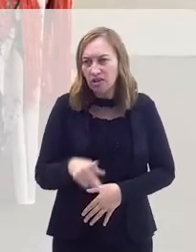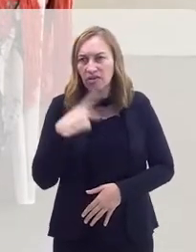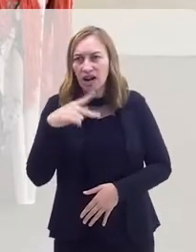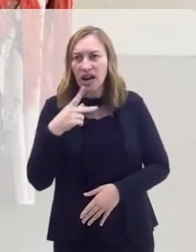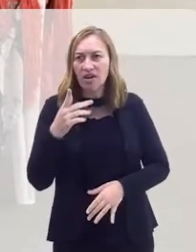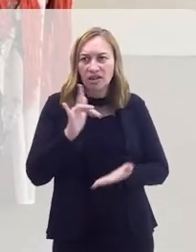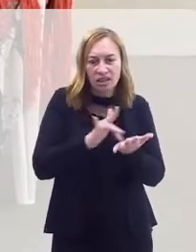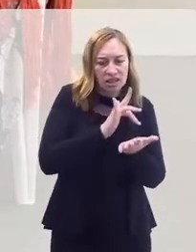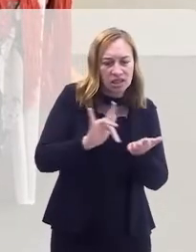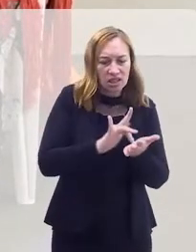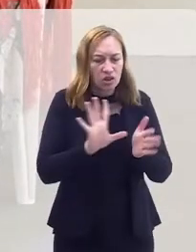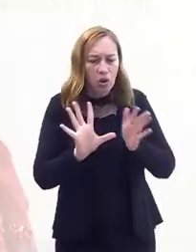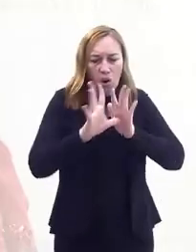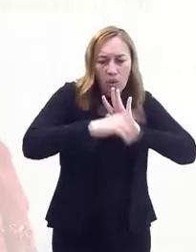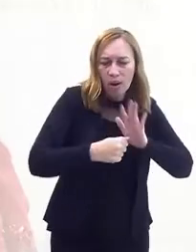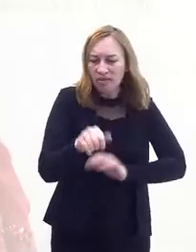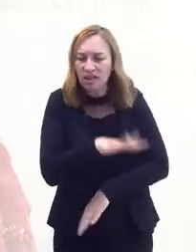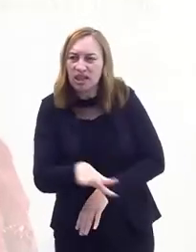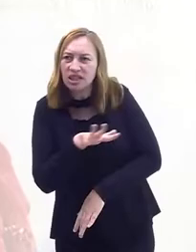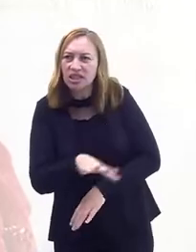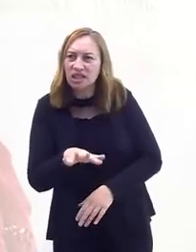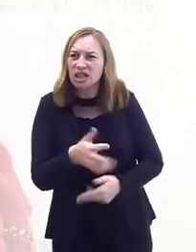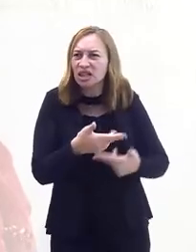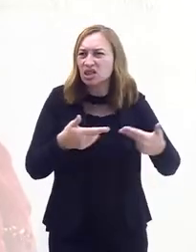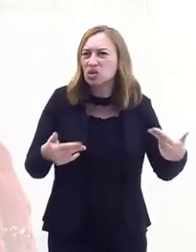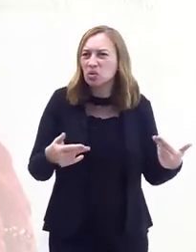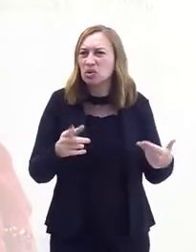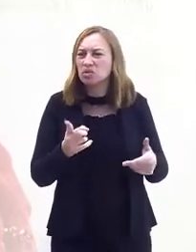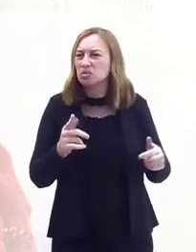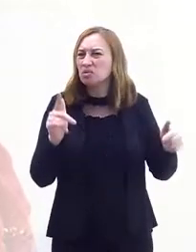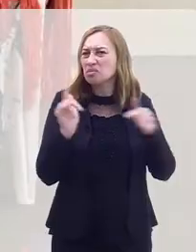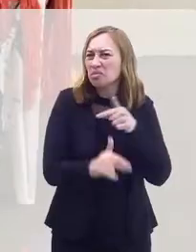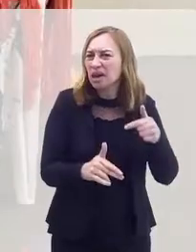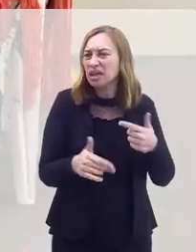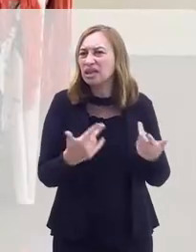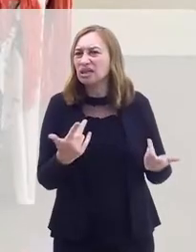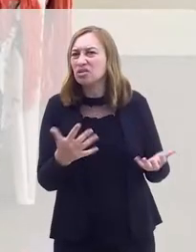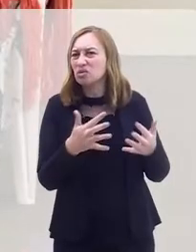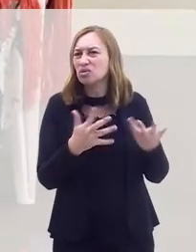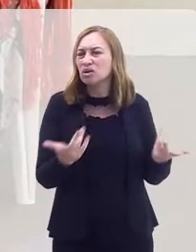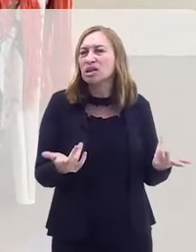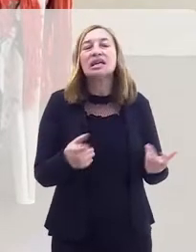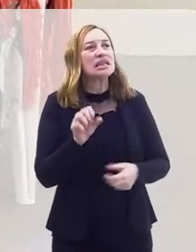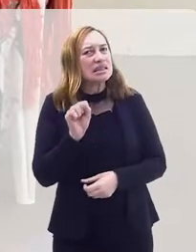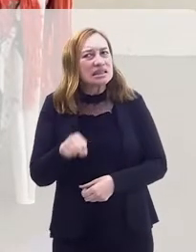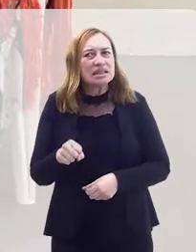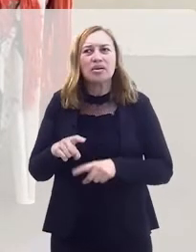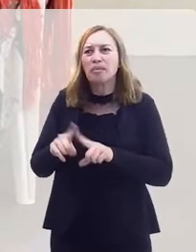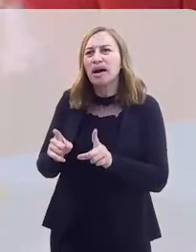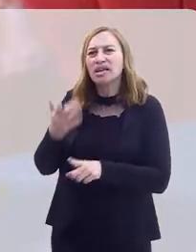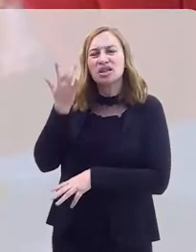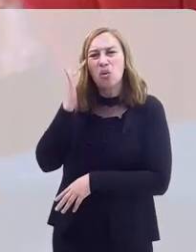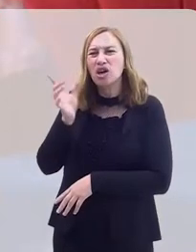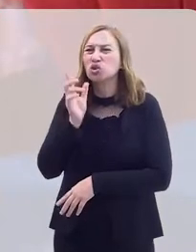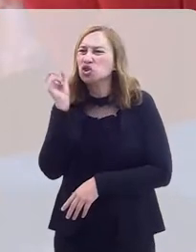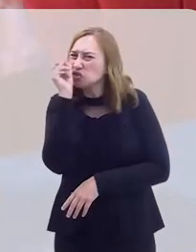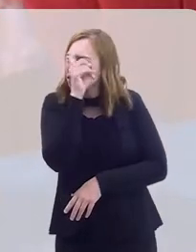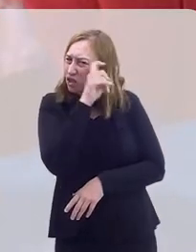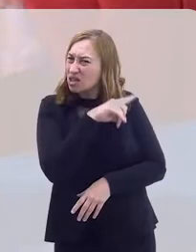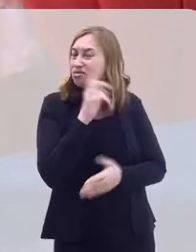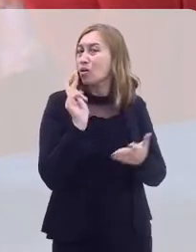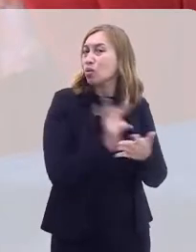roubava criancinha. Não podia passar perto. Esse tipo de coisa não atrapalha? Olha, atrapalha sim, mas eu acho